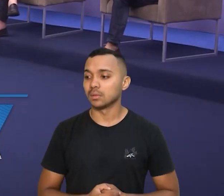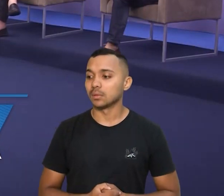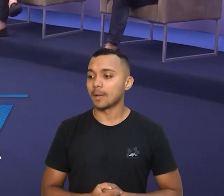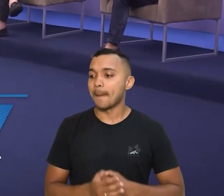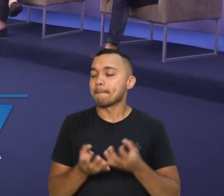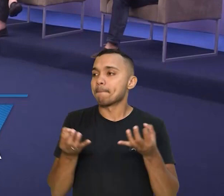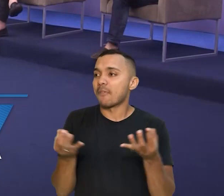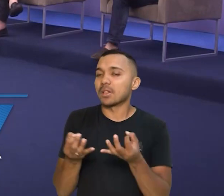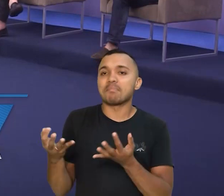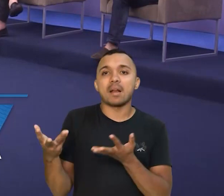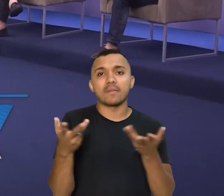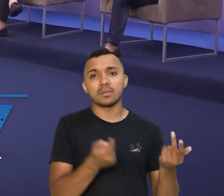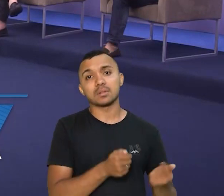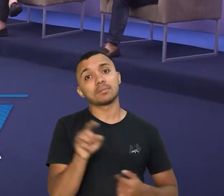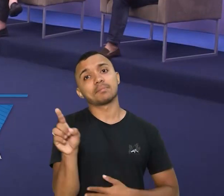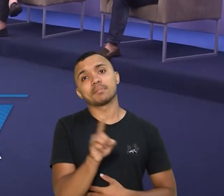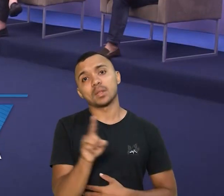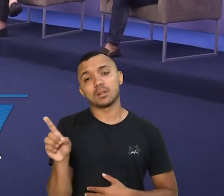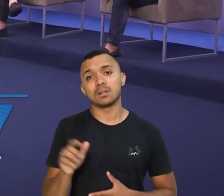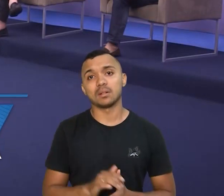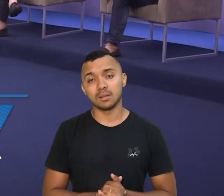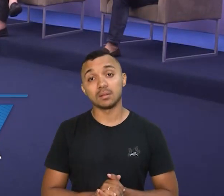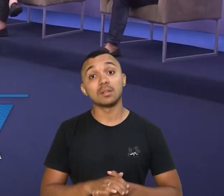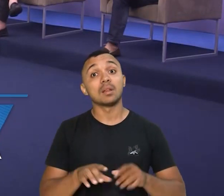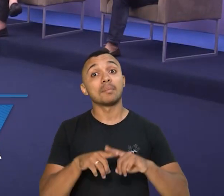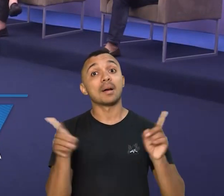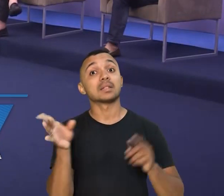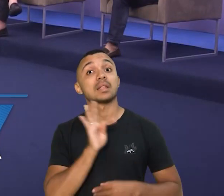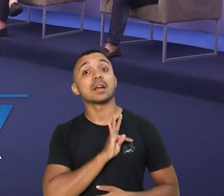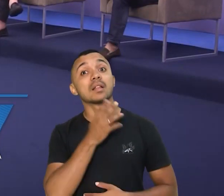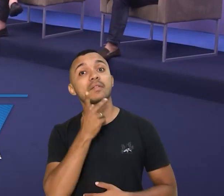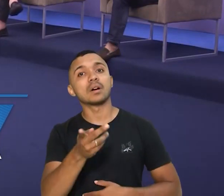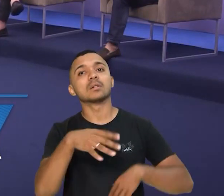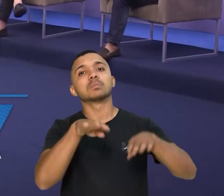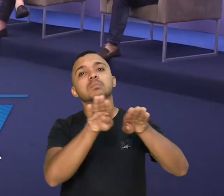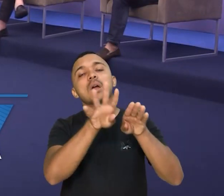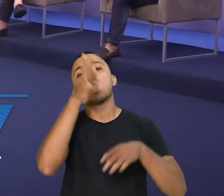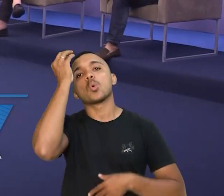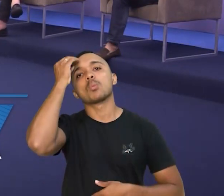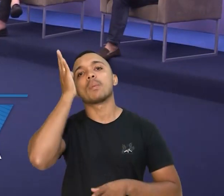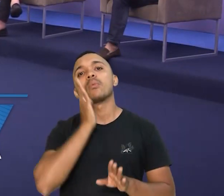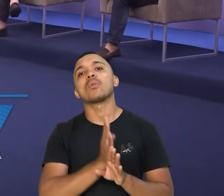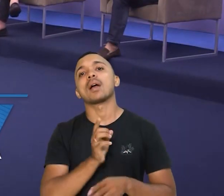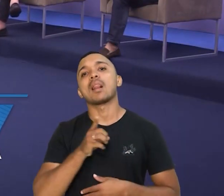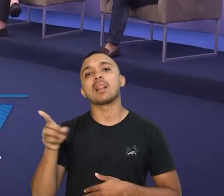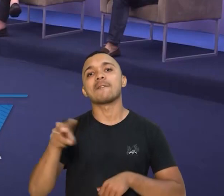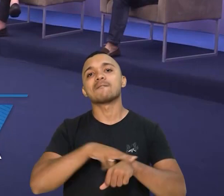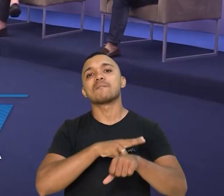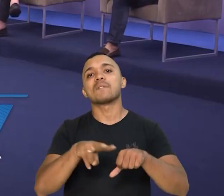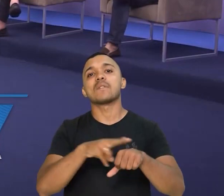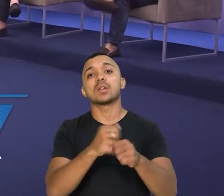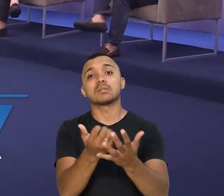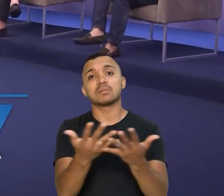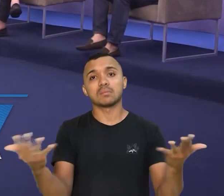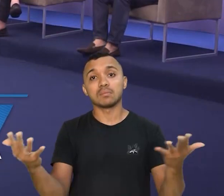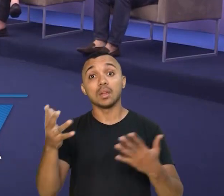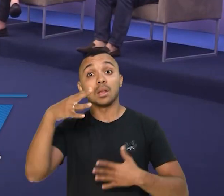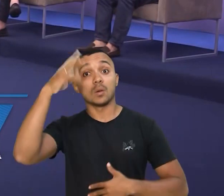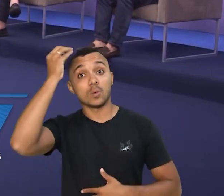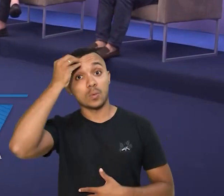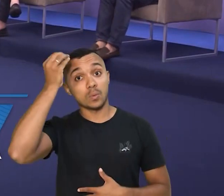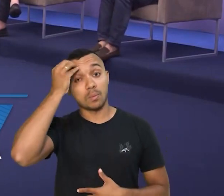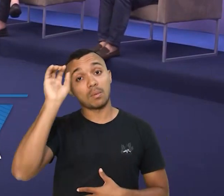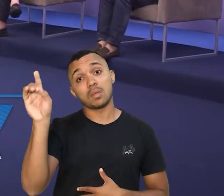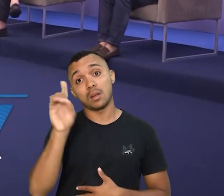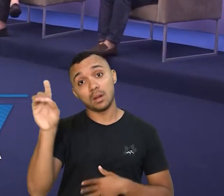é. Mas também não é dos piores. Mas o Vojvoda não pode culpar o empate por causa mas eu acho que ele não culpou. Ele reclamou do gramado. Aí